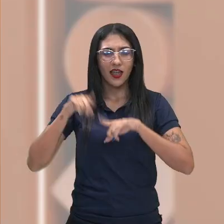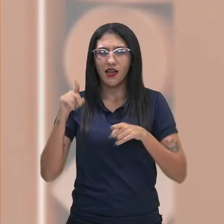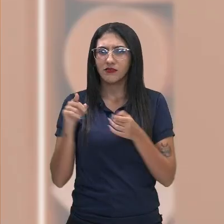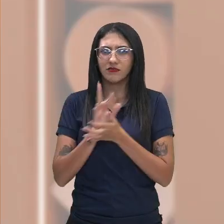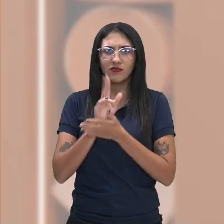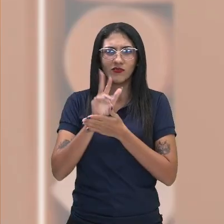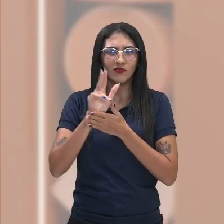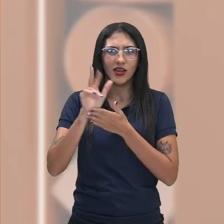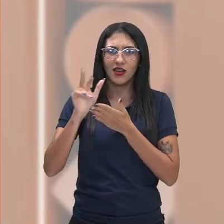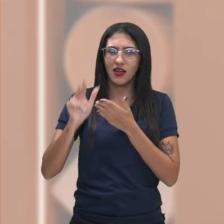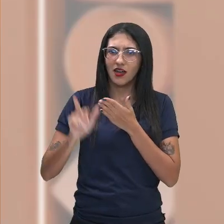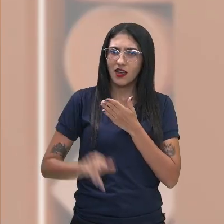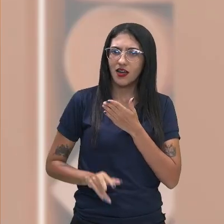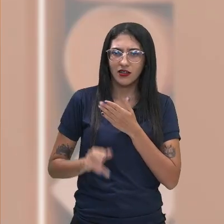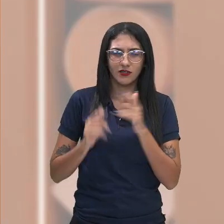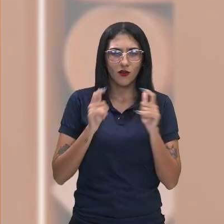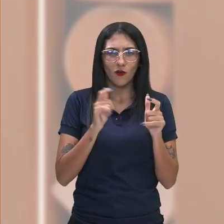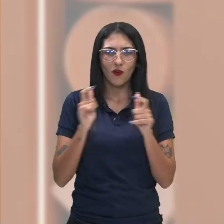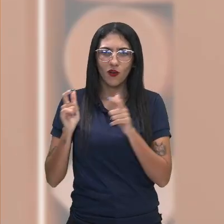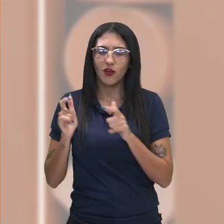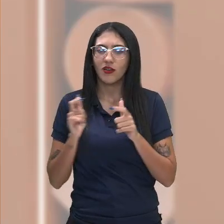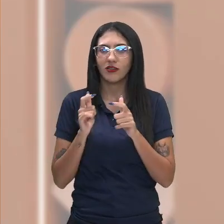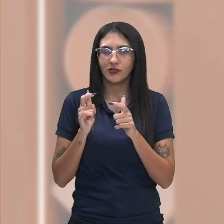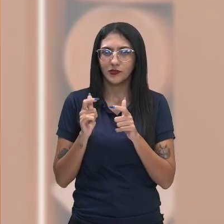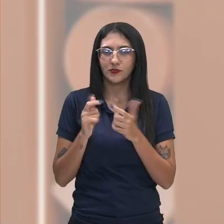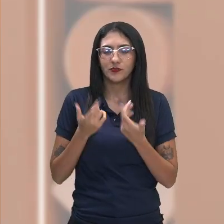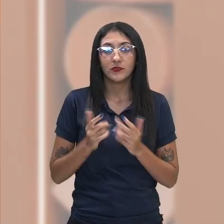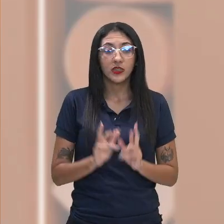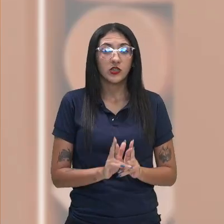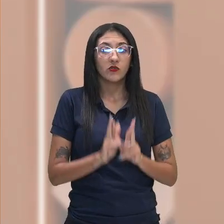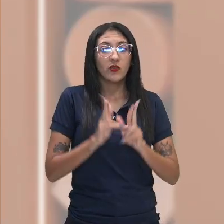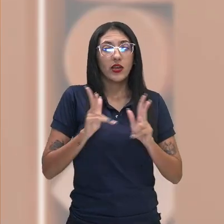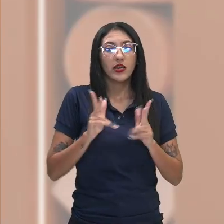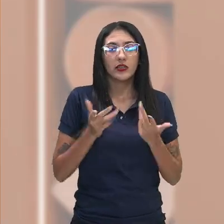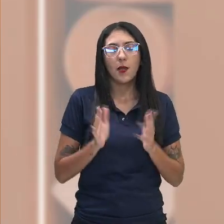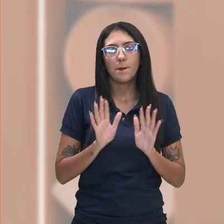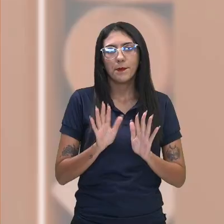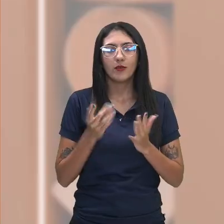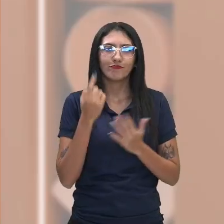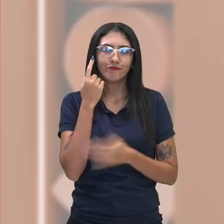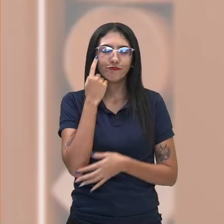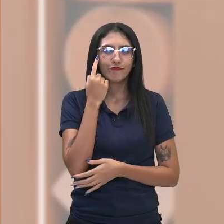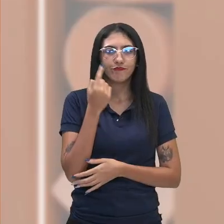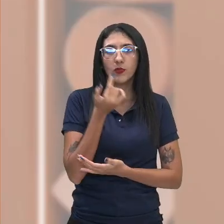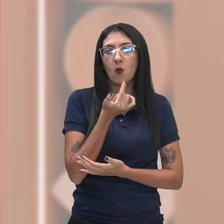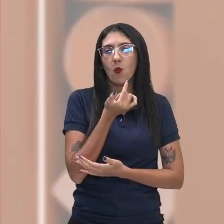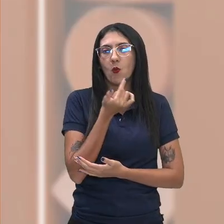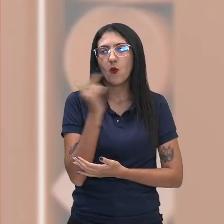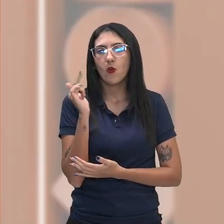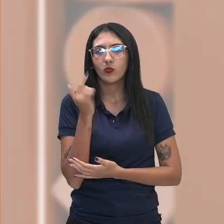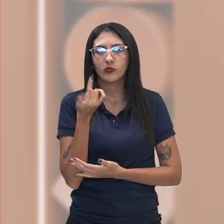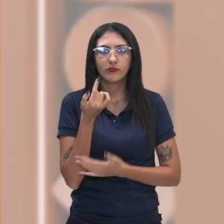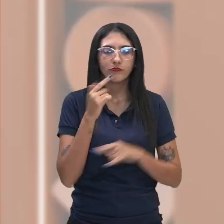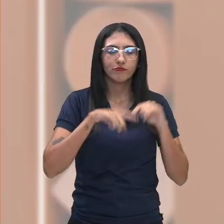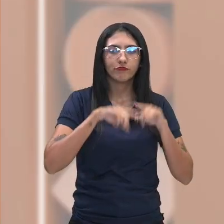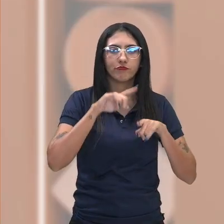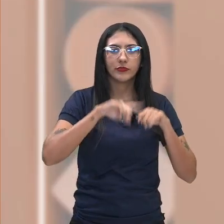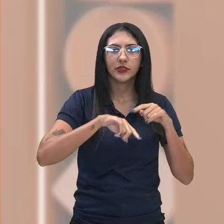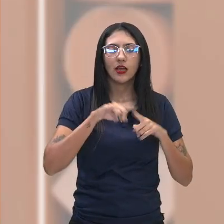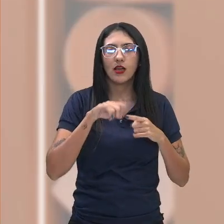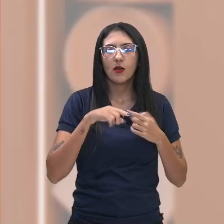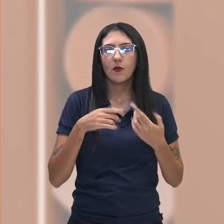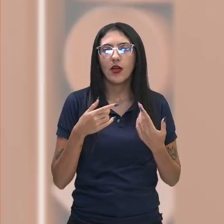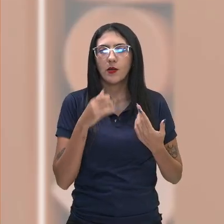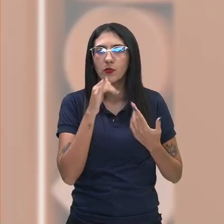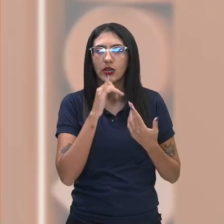advindos de diversas partes do mundo. Diferentemente, se você pegar um elemento voltado, por